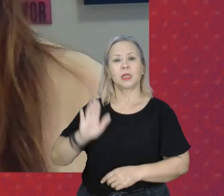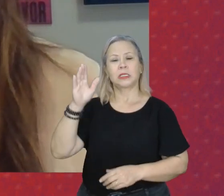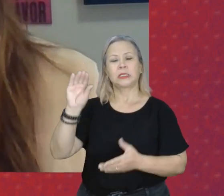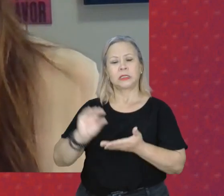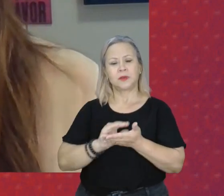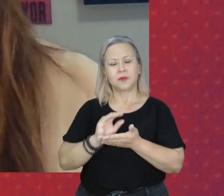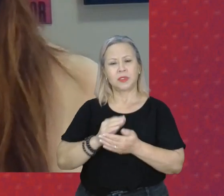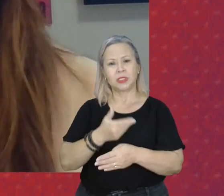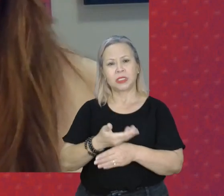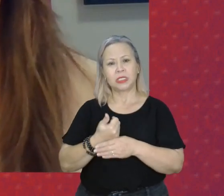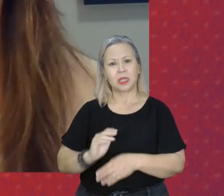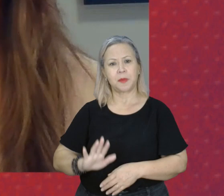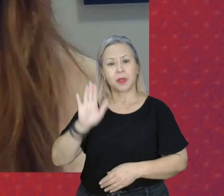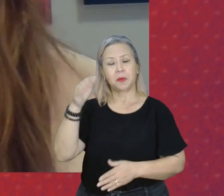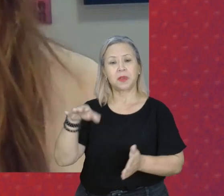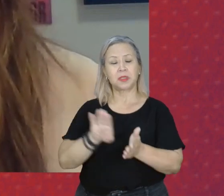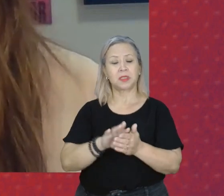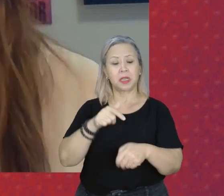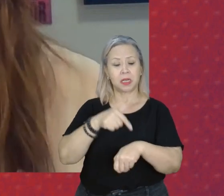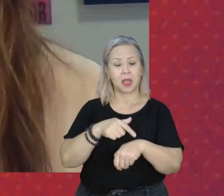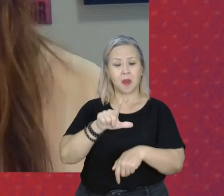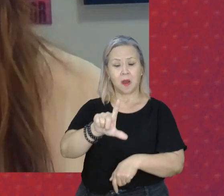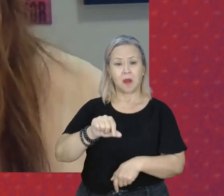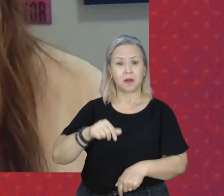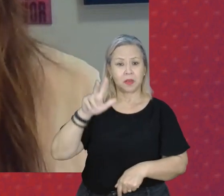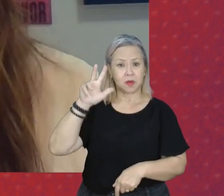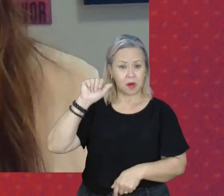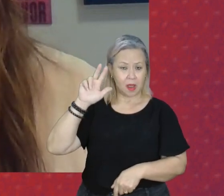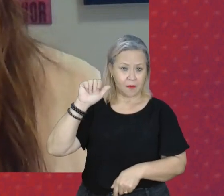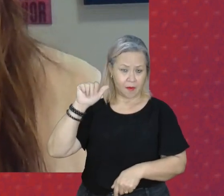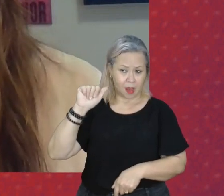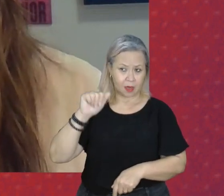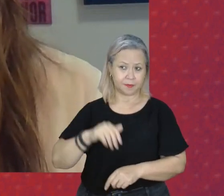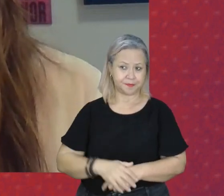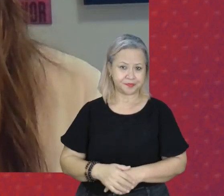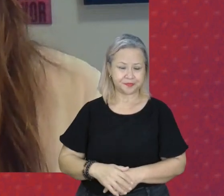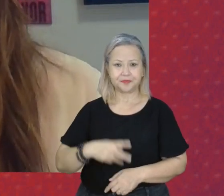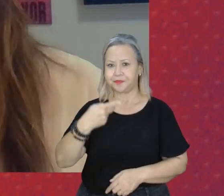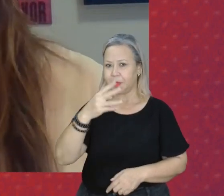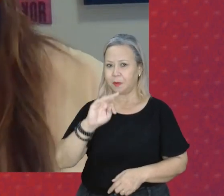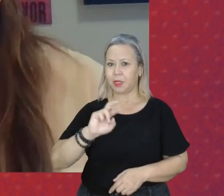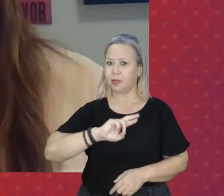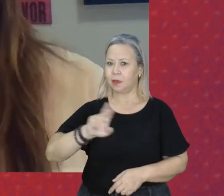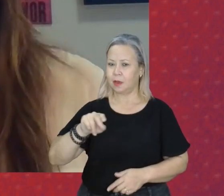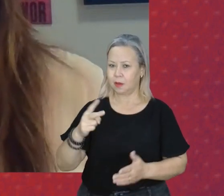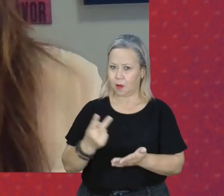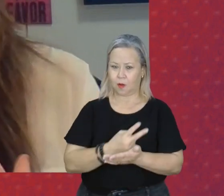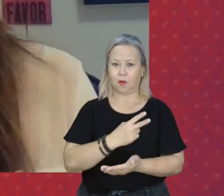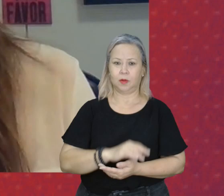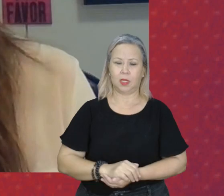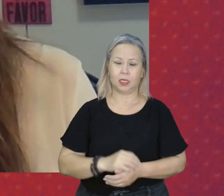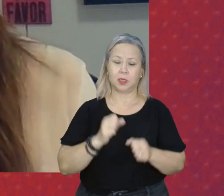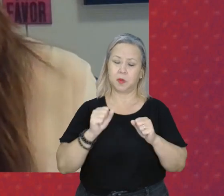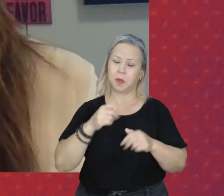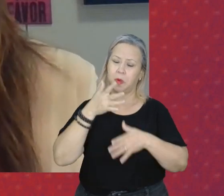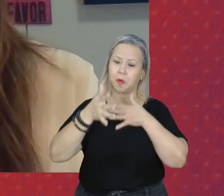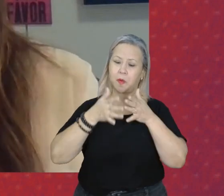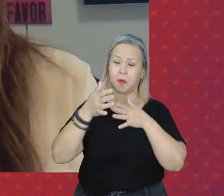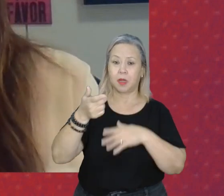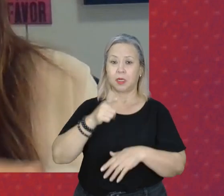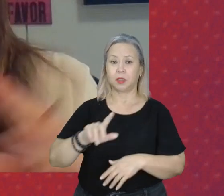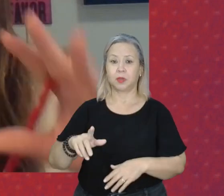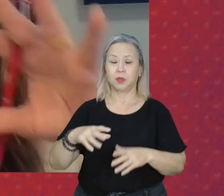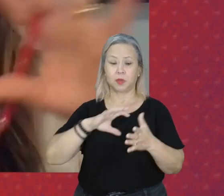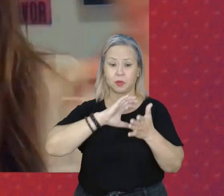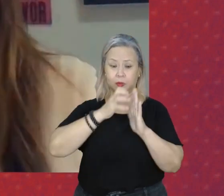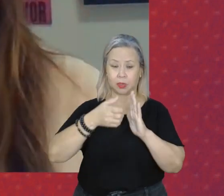na pré-campanha, e aí chega na hora de escolher a vaga. Isso não acontece com o PT e com partidos mais democráticos. A gente pode falar de outros partidos, mas a gente está